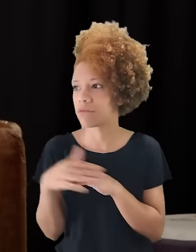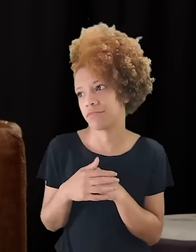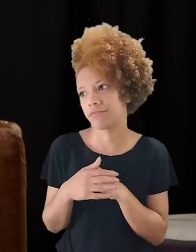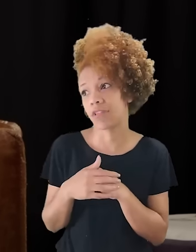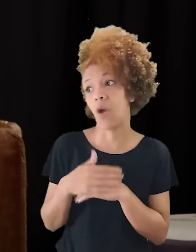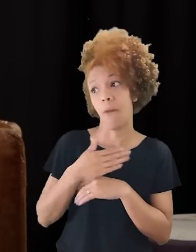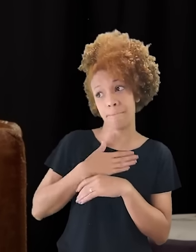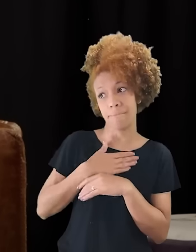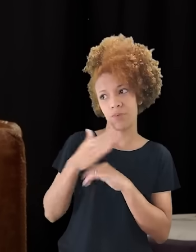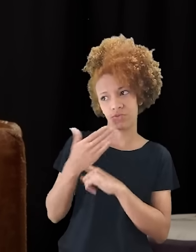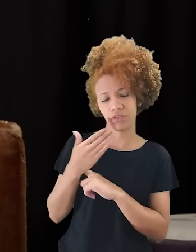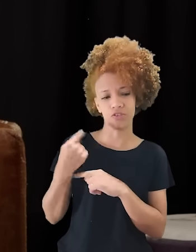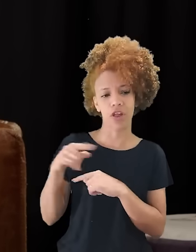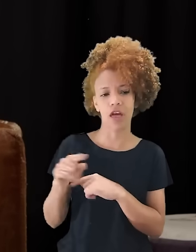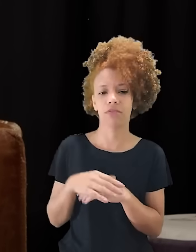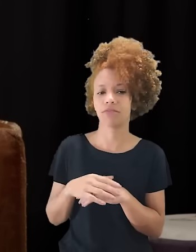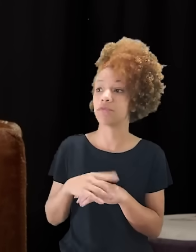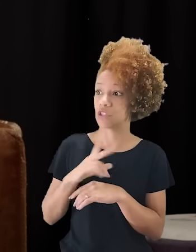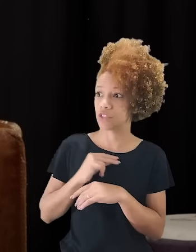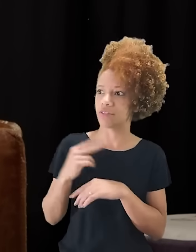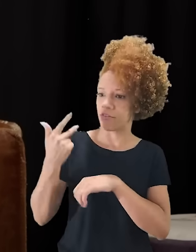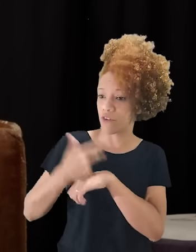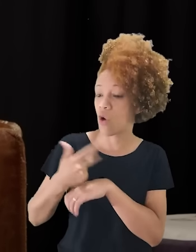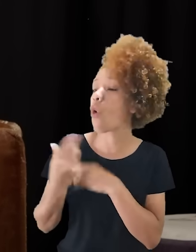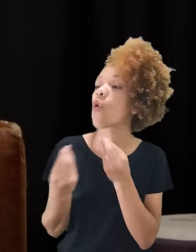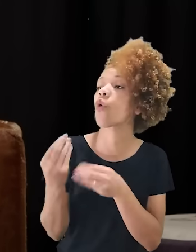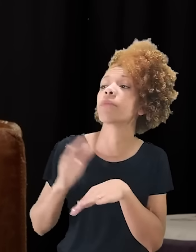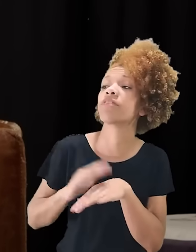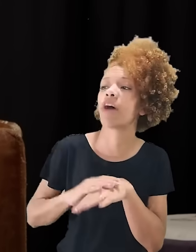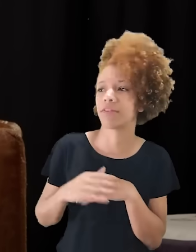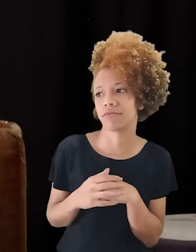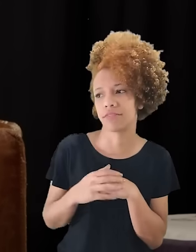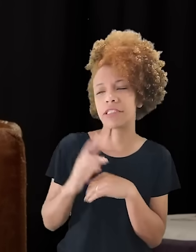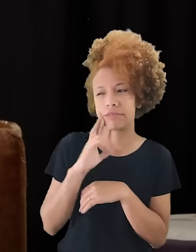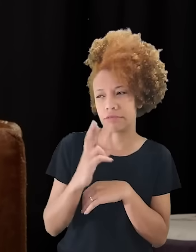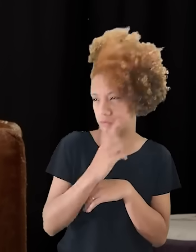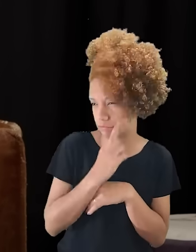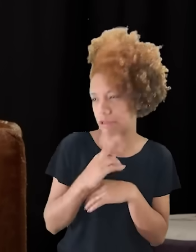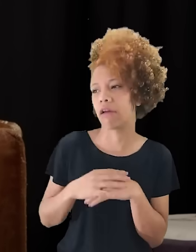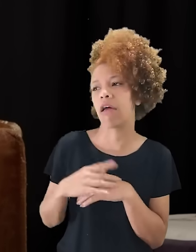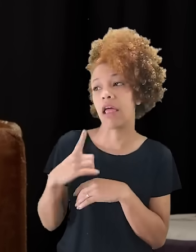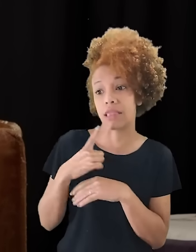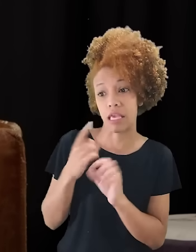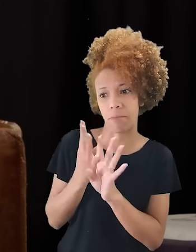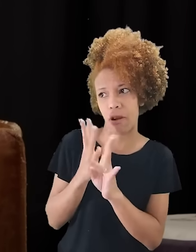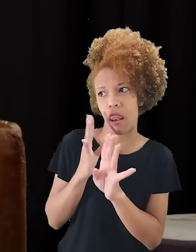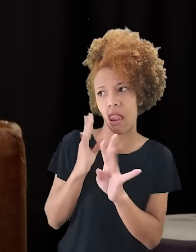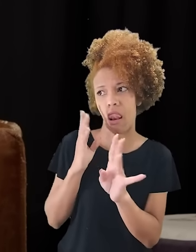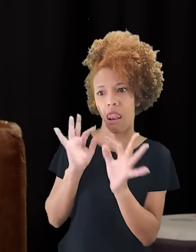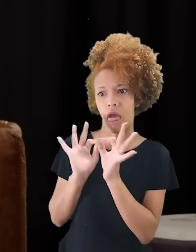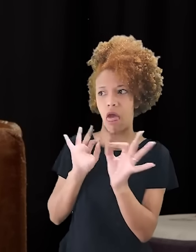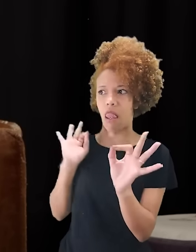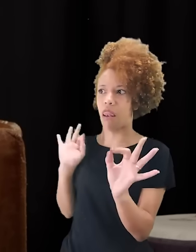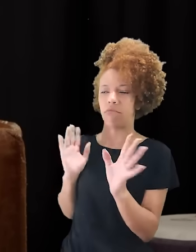meu assessor foi na porta e falou assim ó Isabela Simões tá aqui na porta como que a gente faz e geralmente esses restaurantes T filas quilométricas